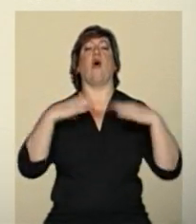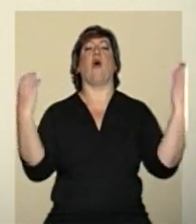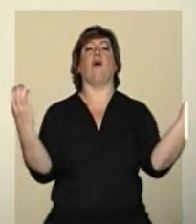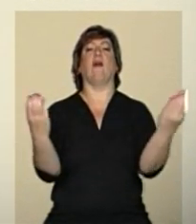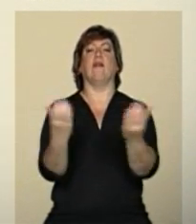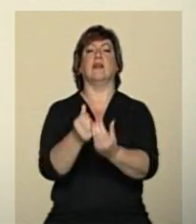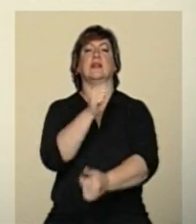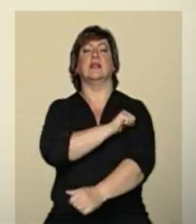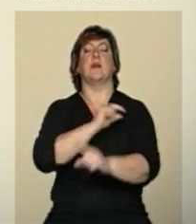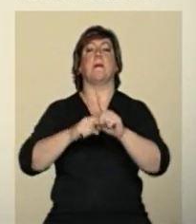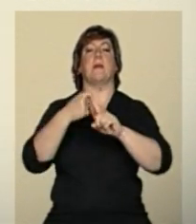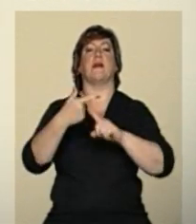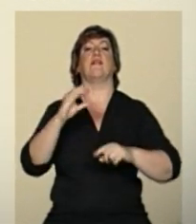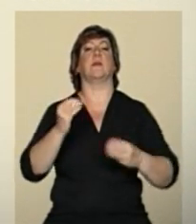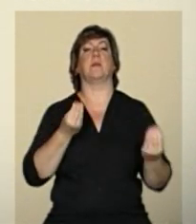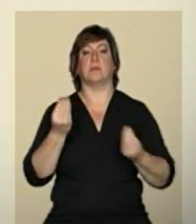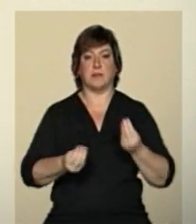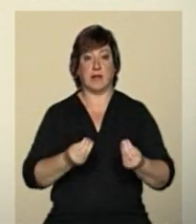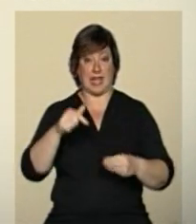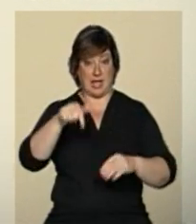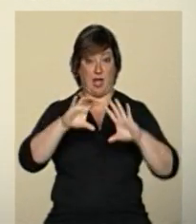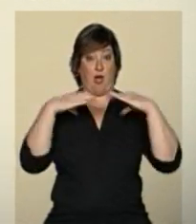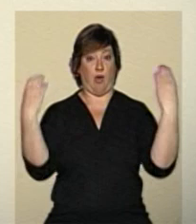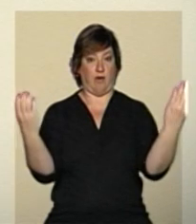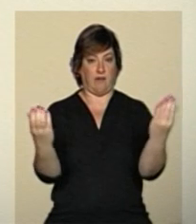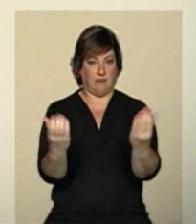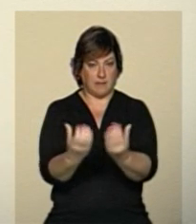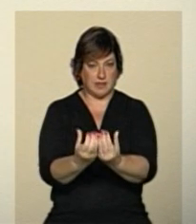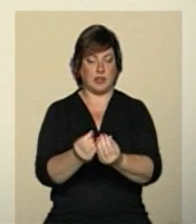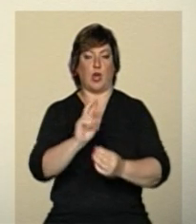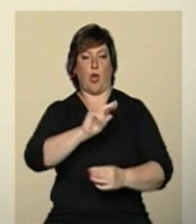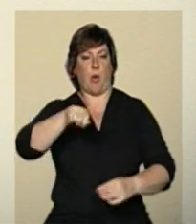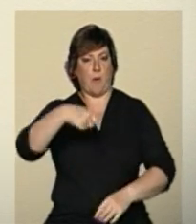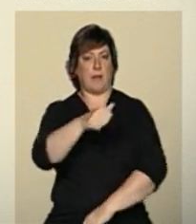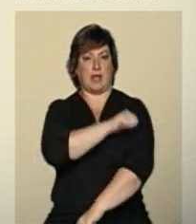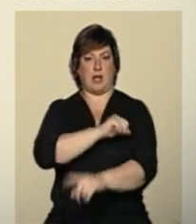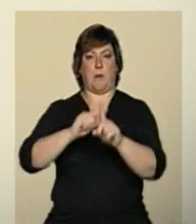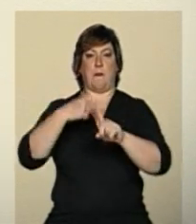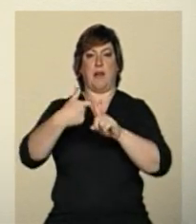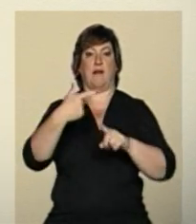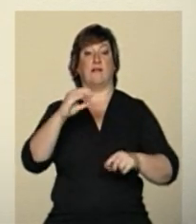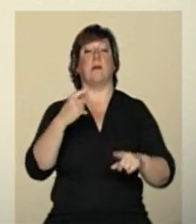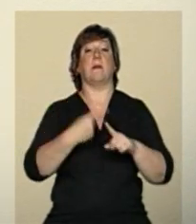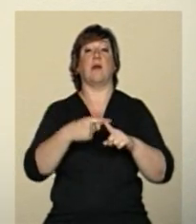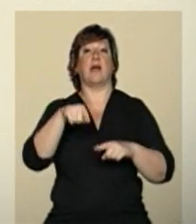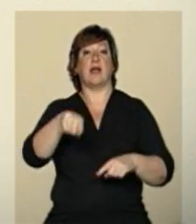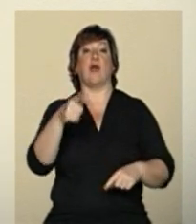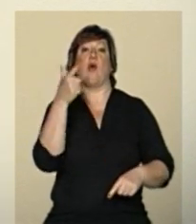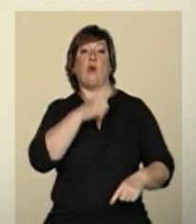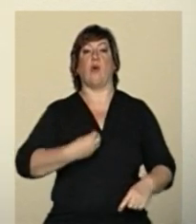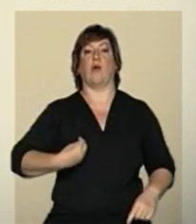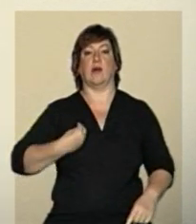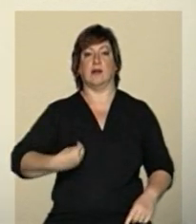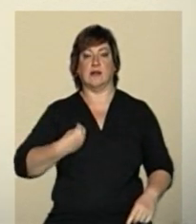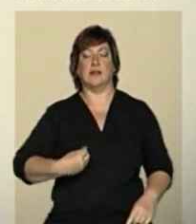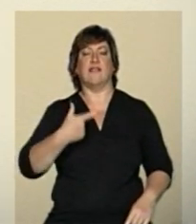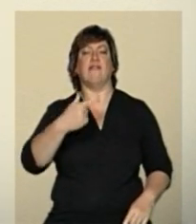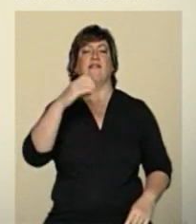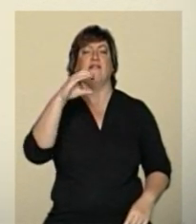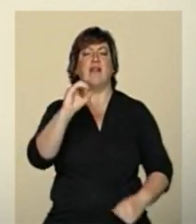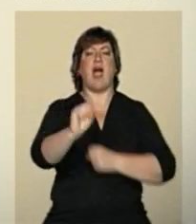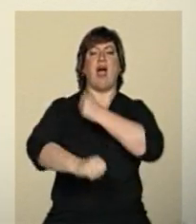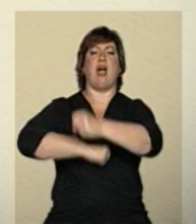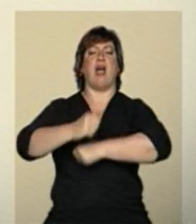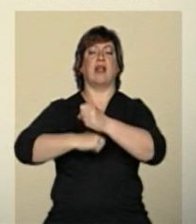20, Presidenta? Olha, Luciano, essa conferência chama-se Rio Mais 20 porque ela acontece 20 anos depois